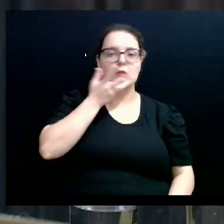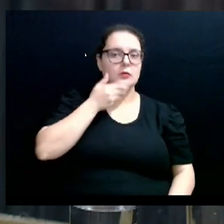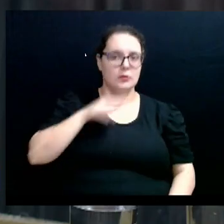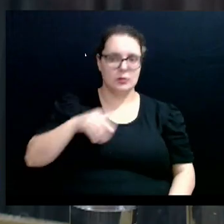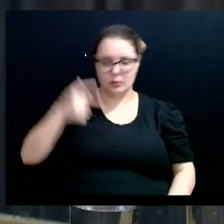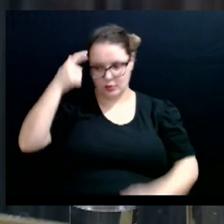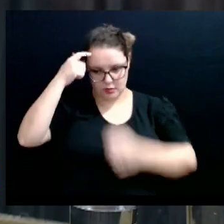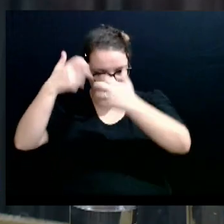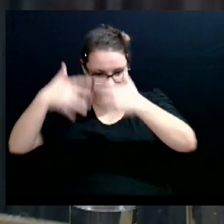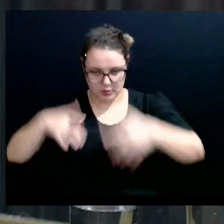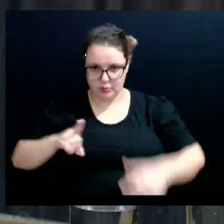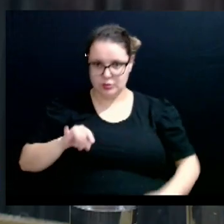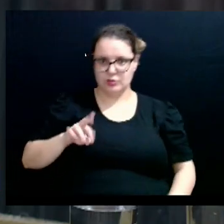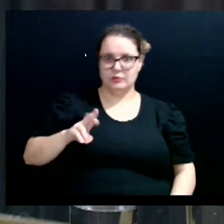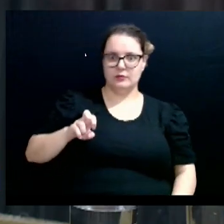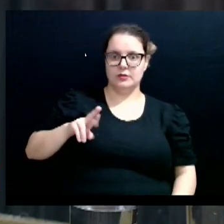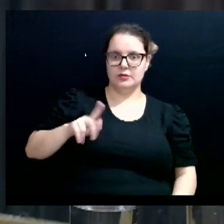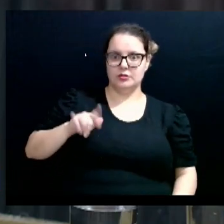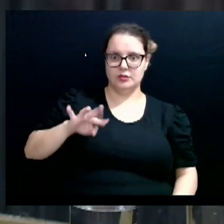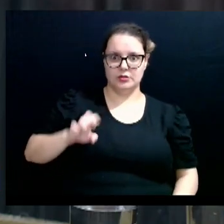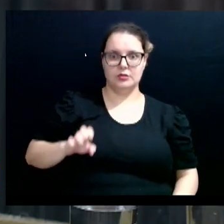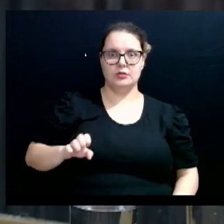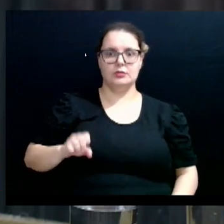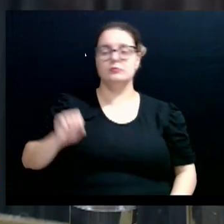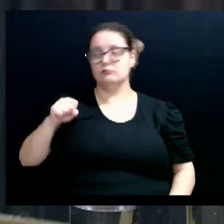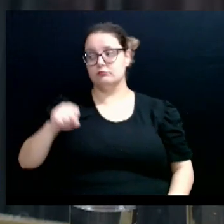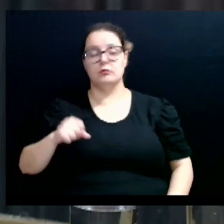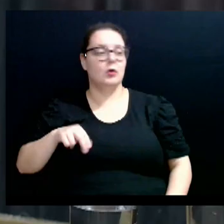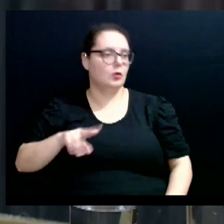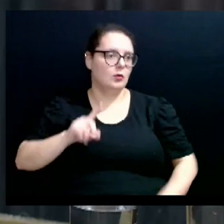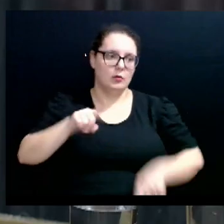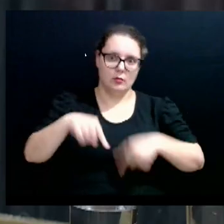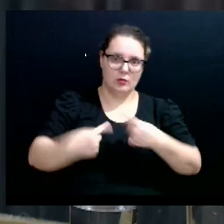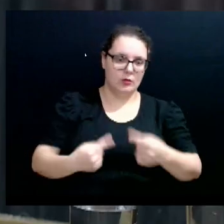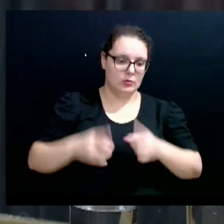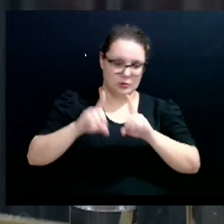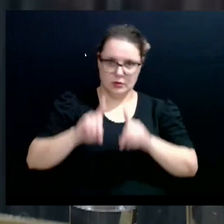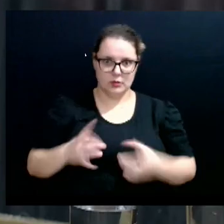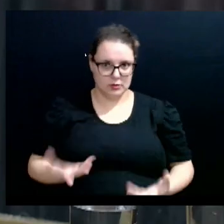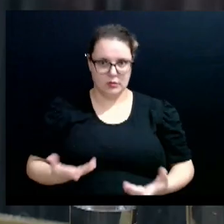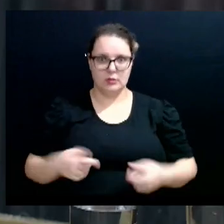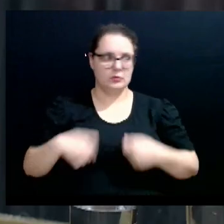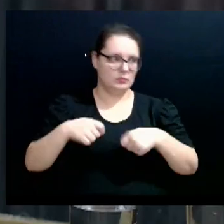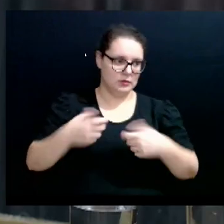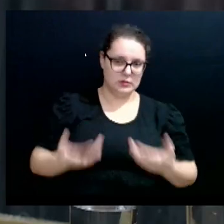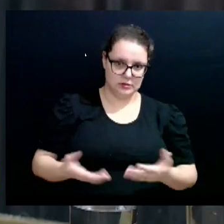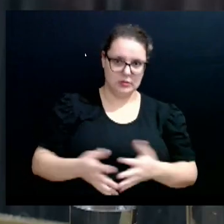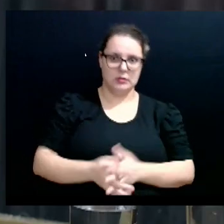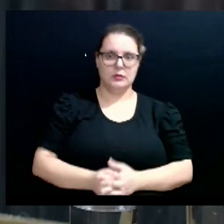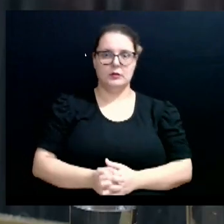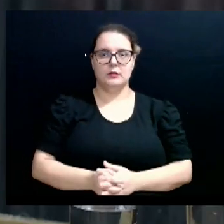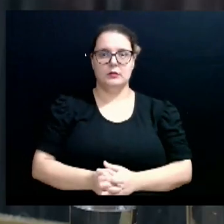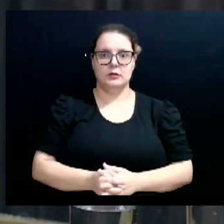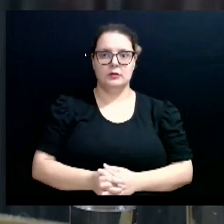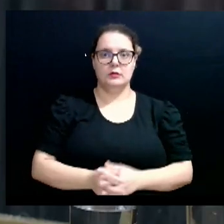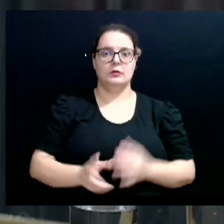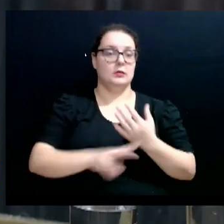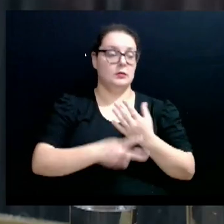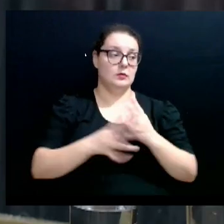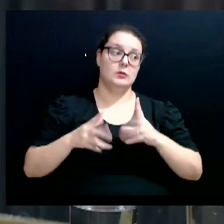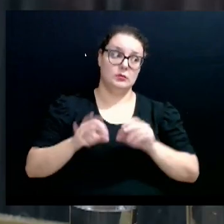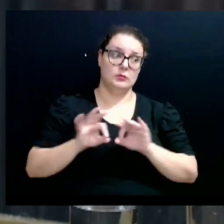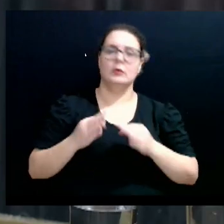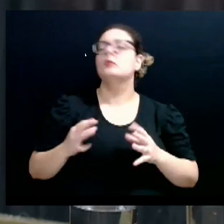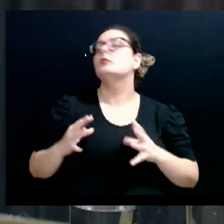ou Uhum. com qualquer outra, deficiência e necessidade, afeta toda a família, Total.